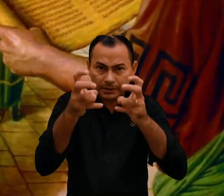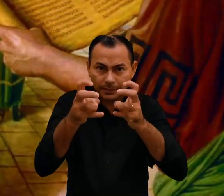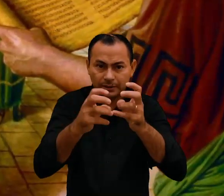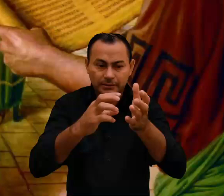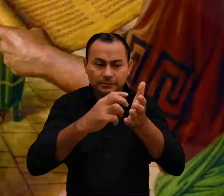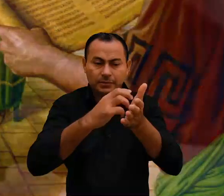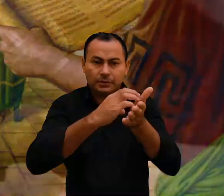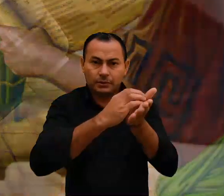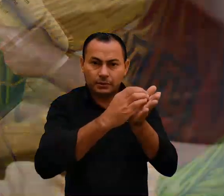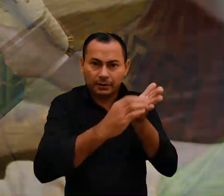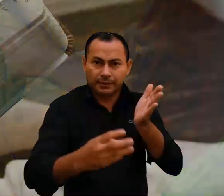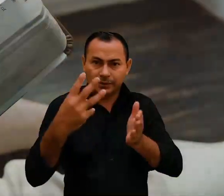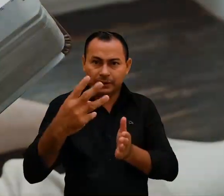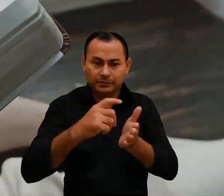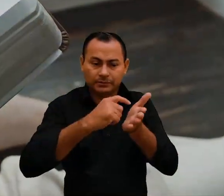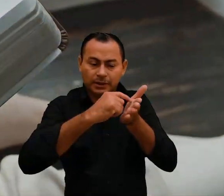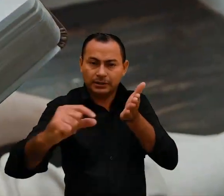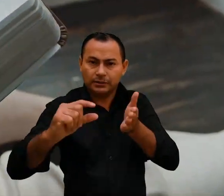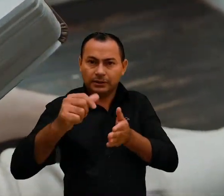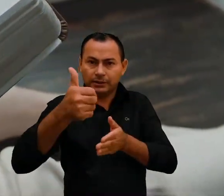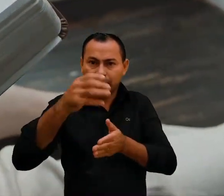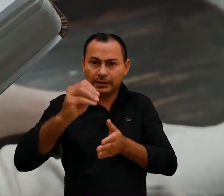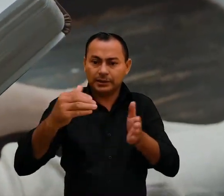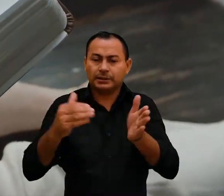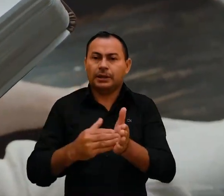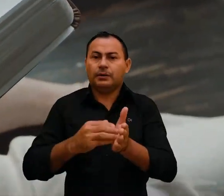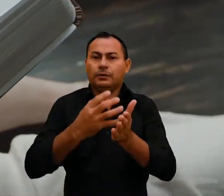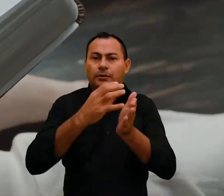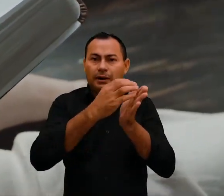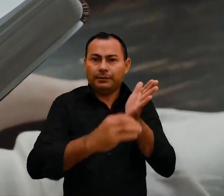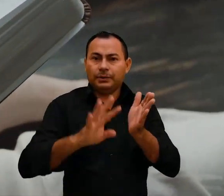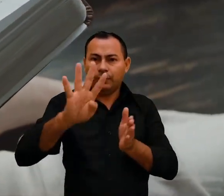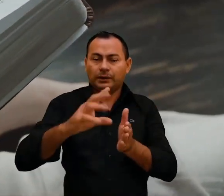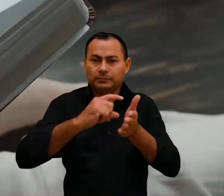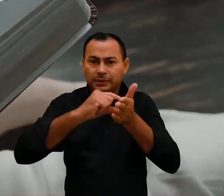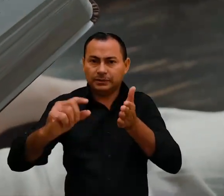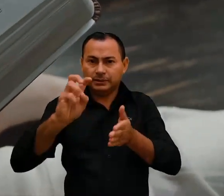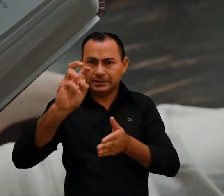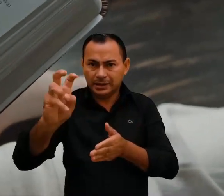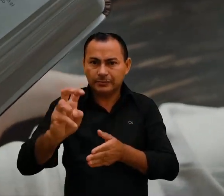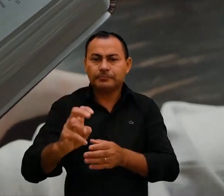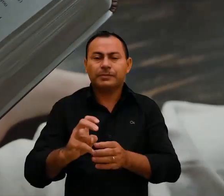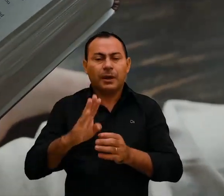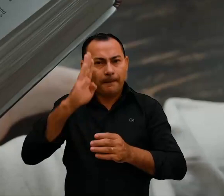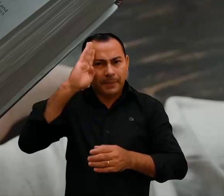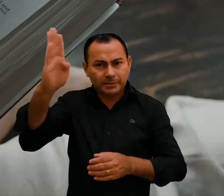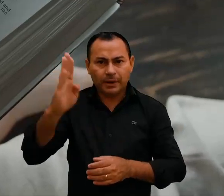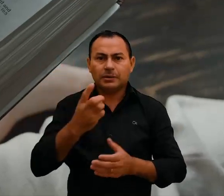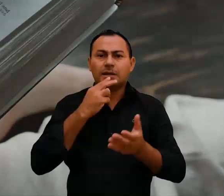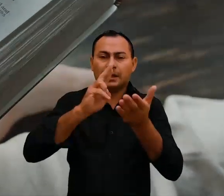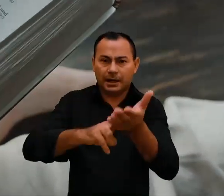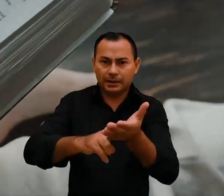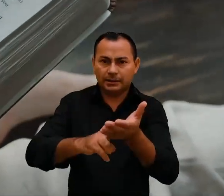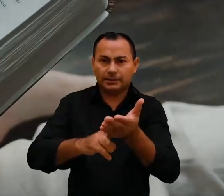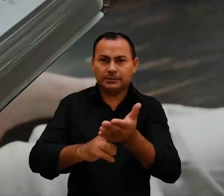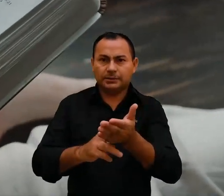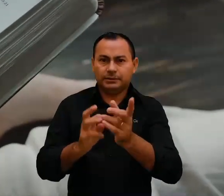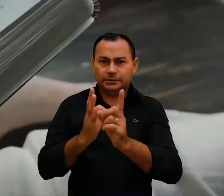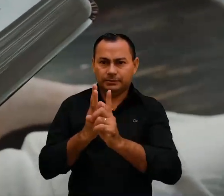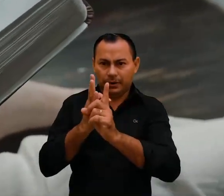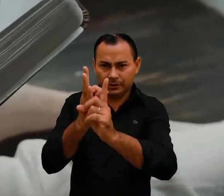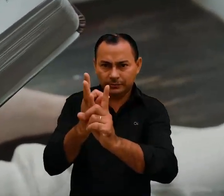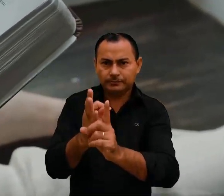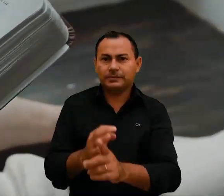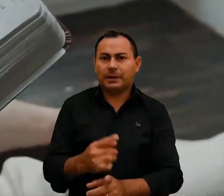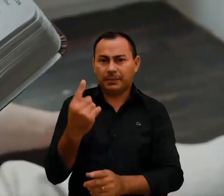perceberam porque esse trecho do Capítulo 3 Versículo 10 até o Capítulo 4 Versículo 5 e a parte central dessa